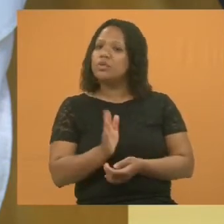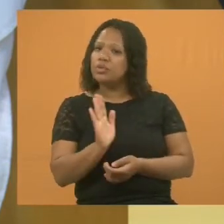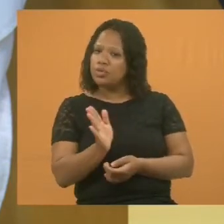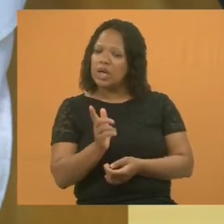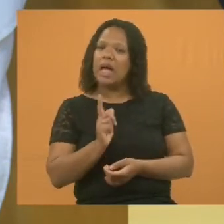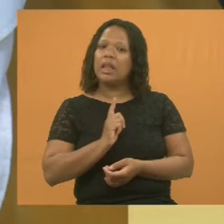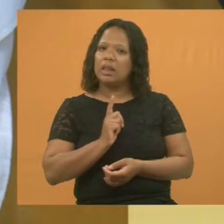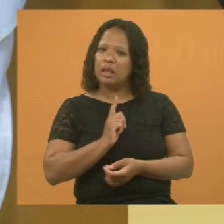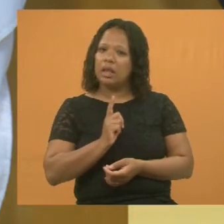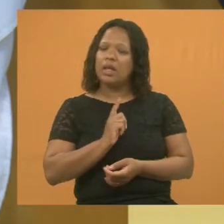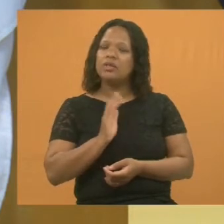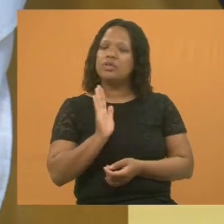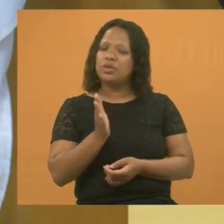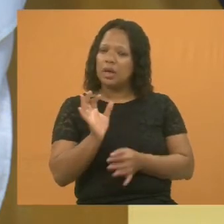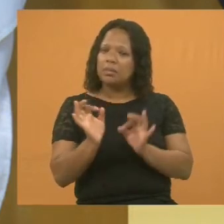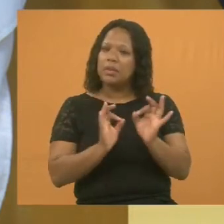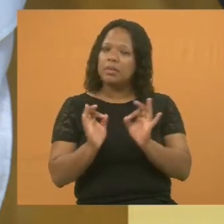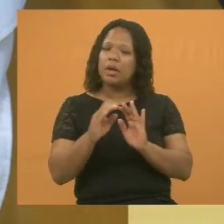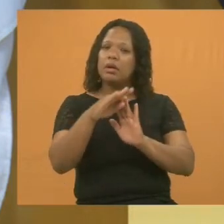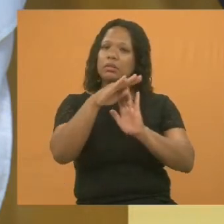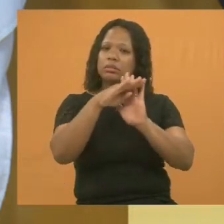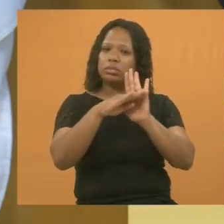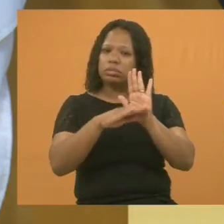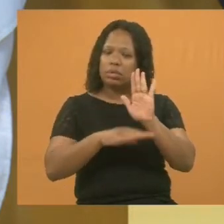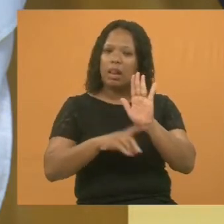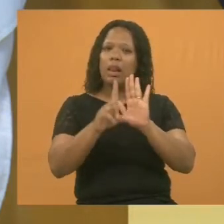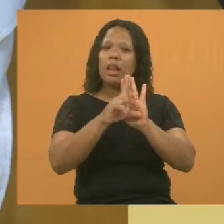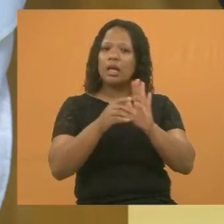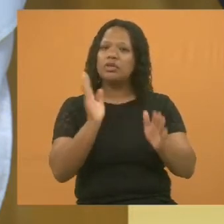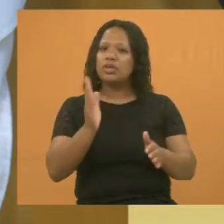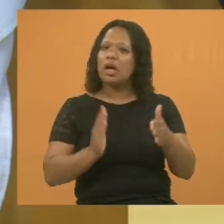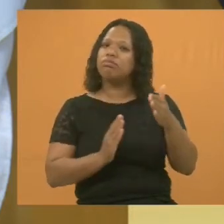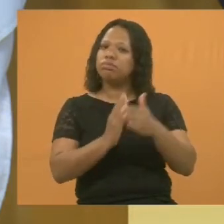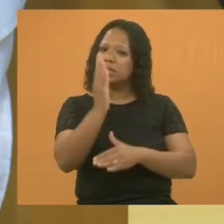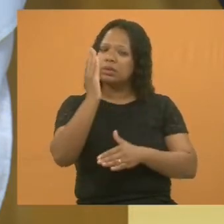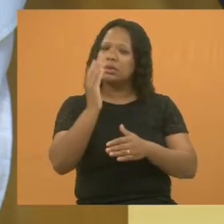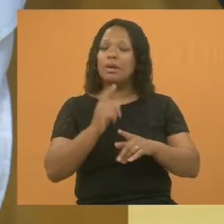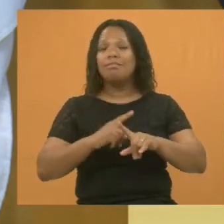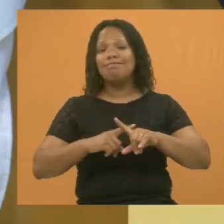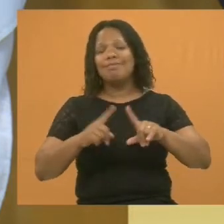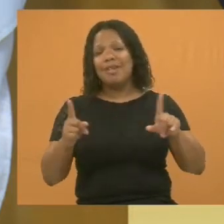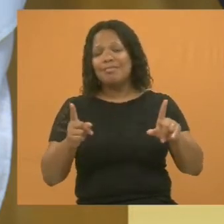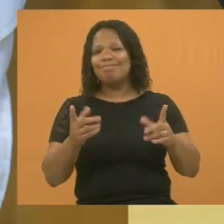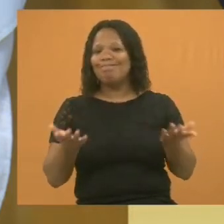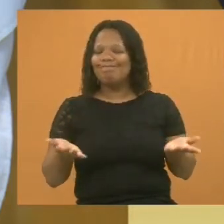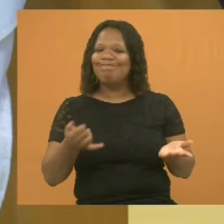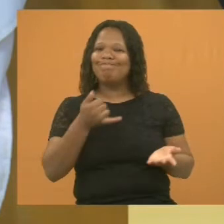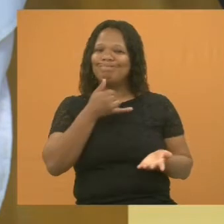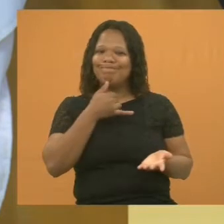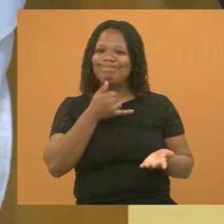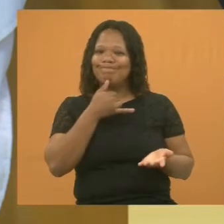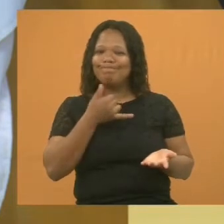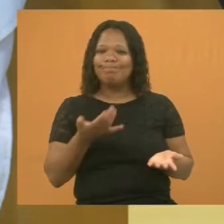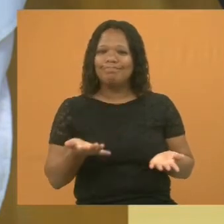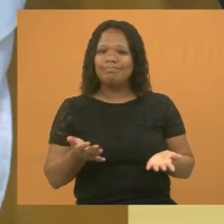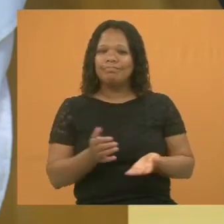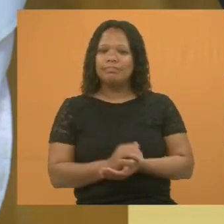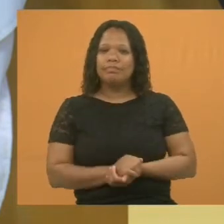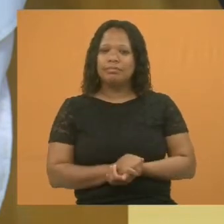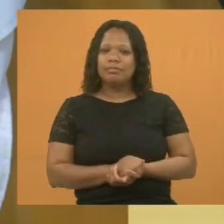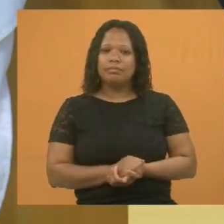existir fisicamente em termos de lei aprovada, ele lamentavelmente não é